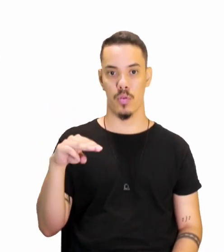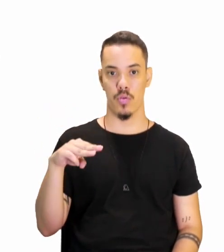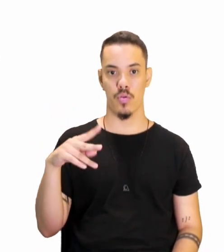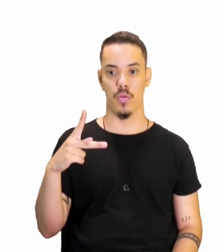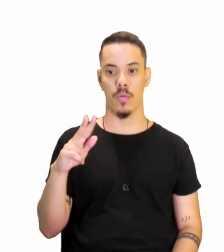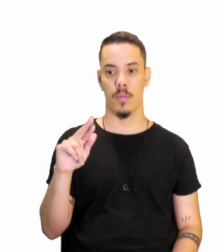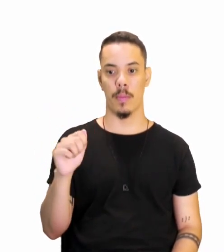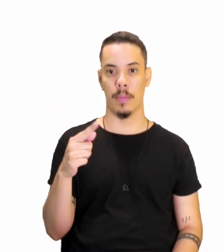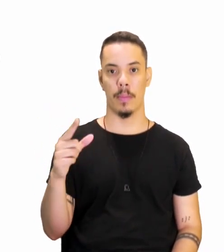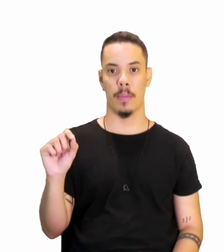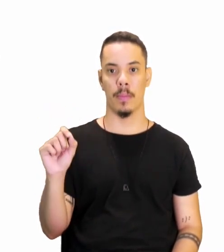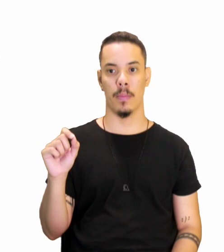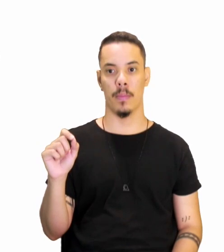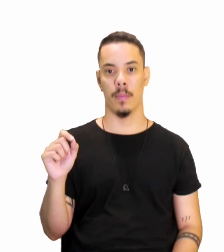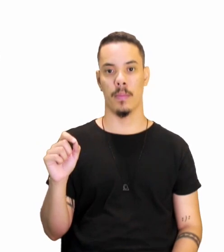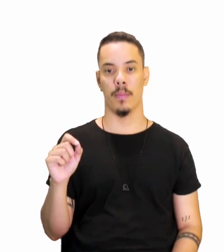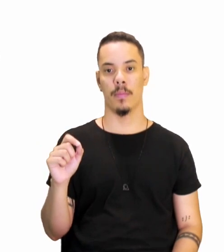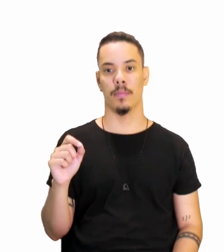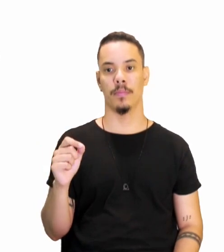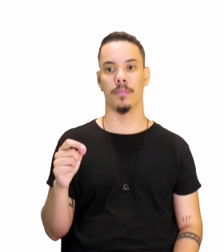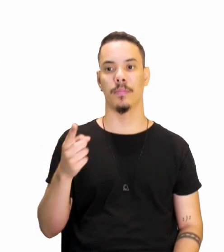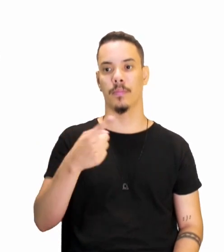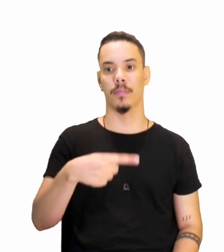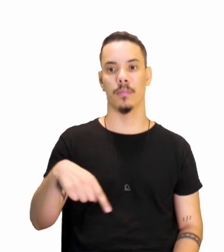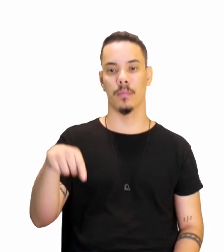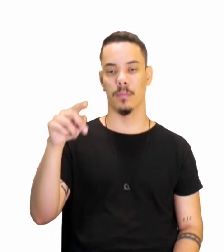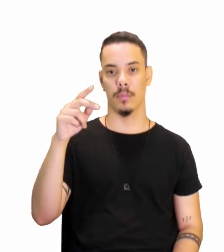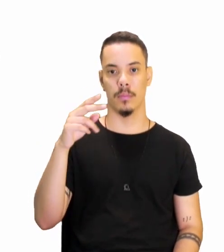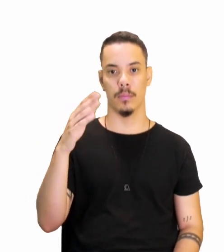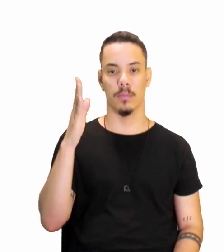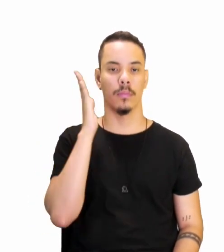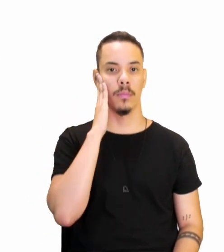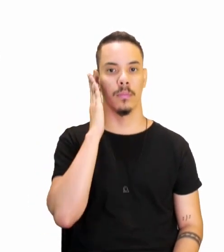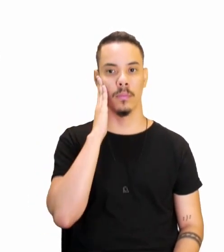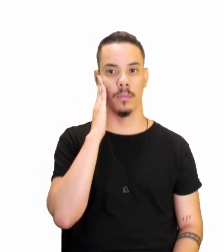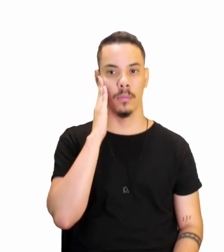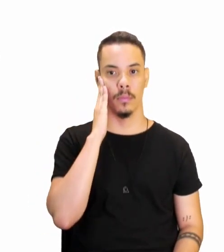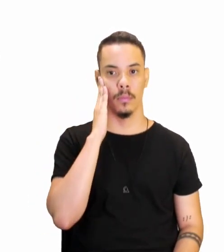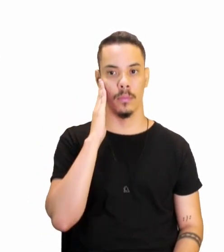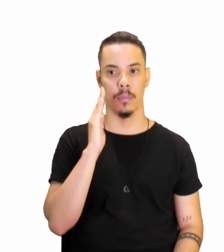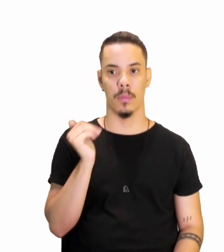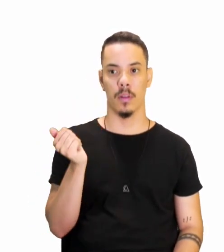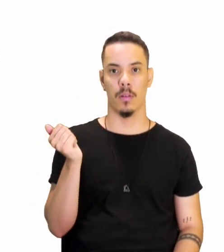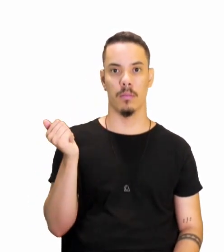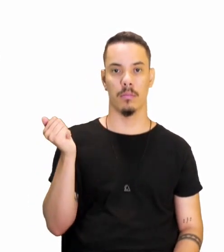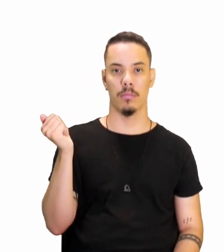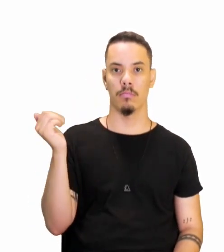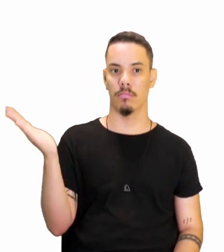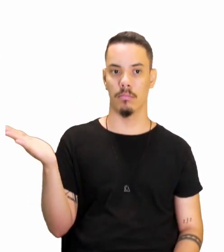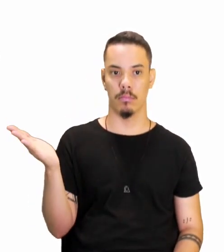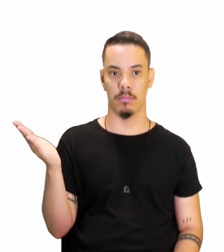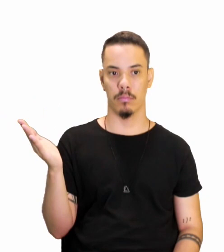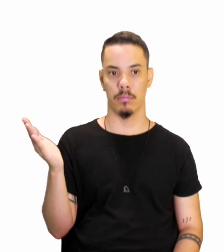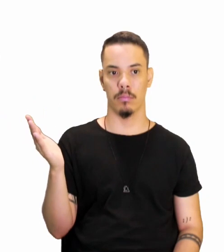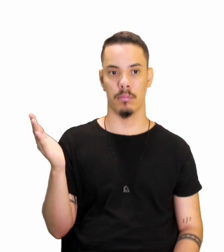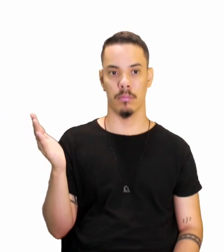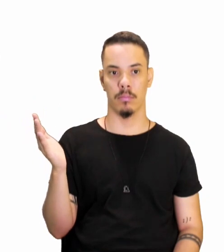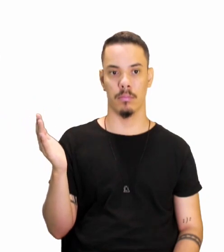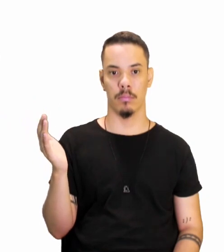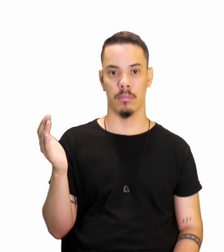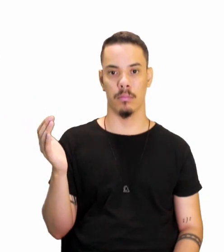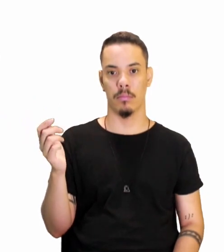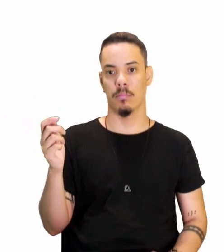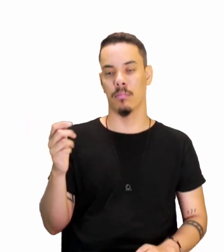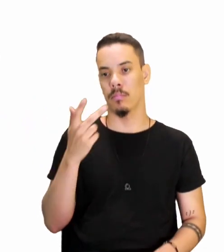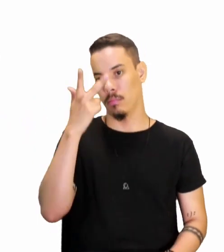Ó, para remeter para fora da província uma